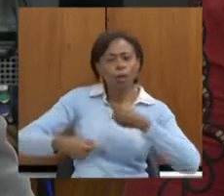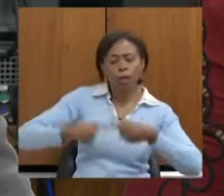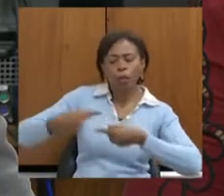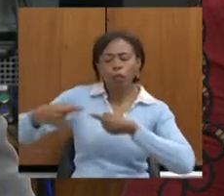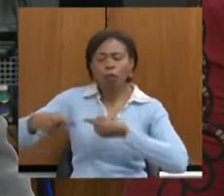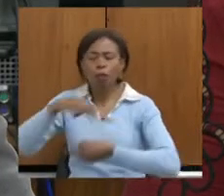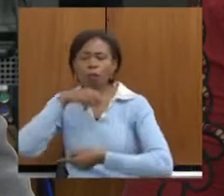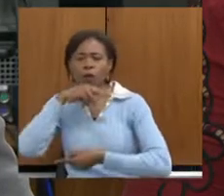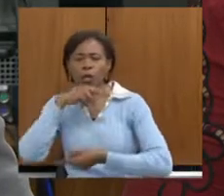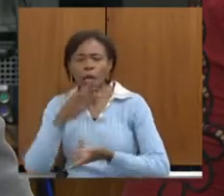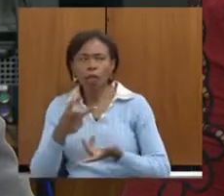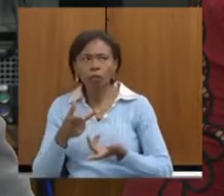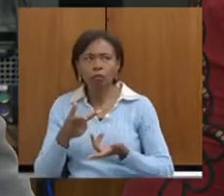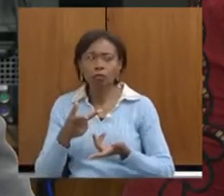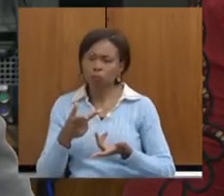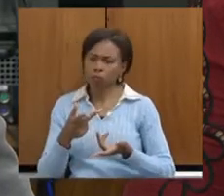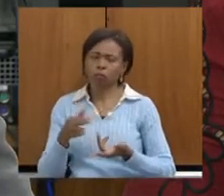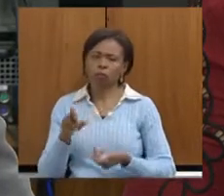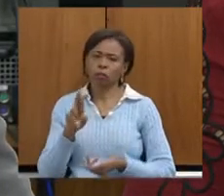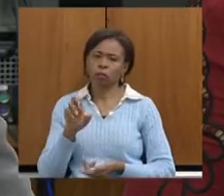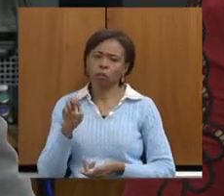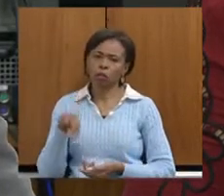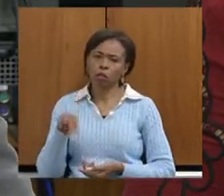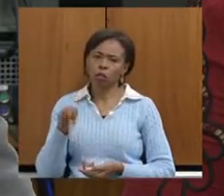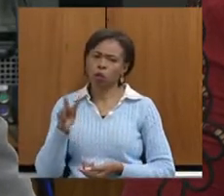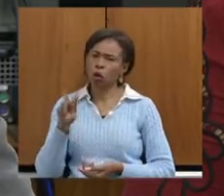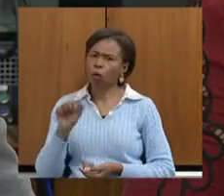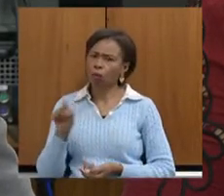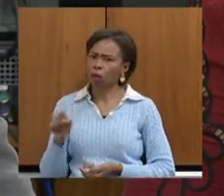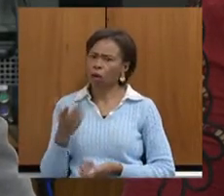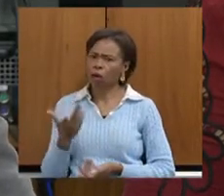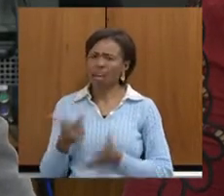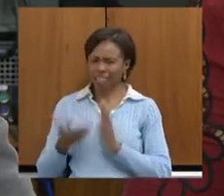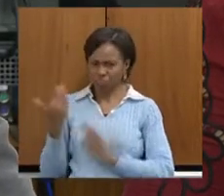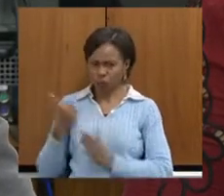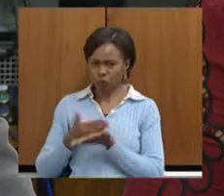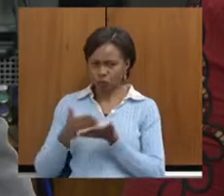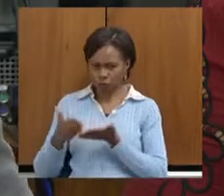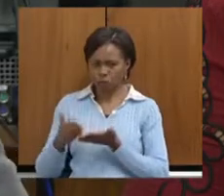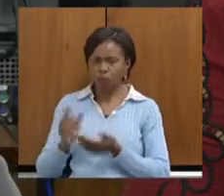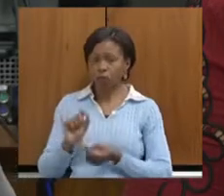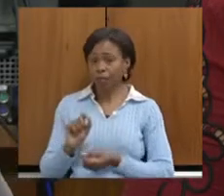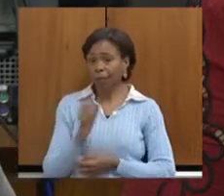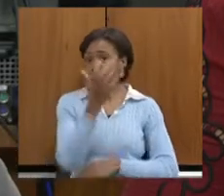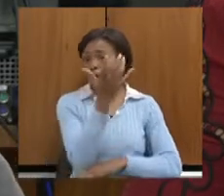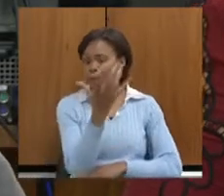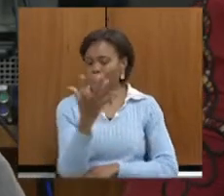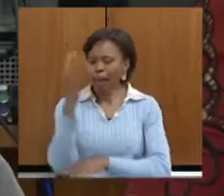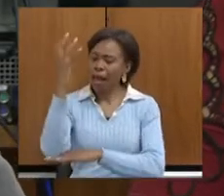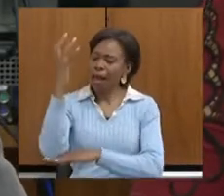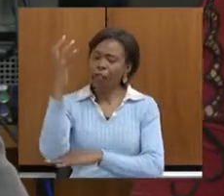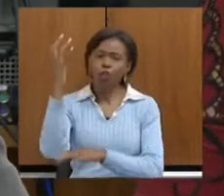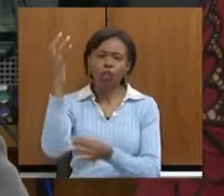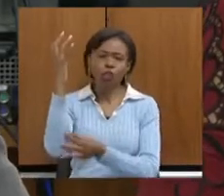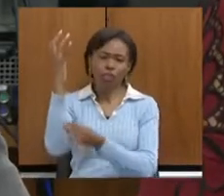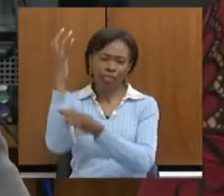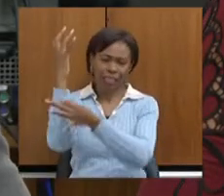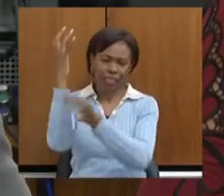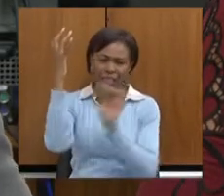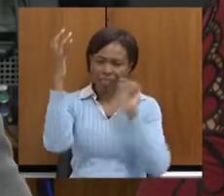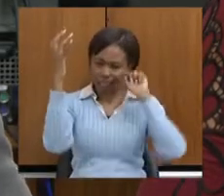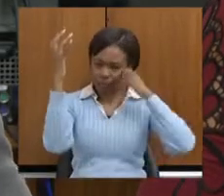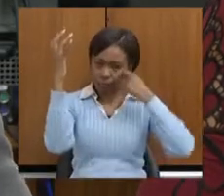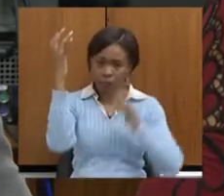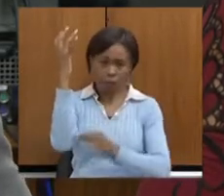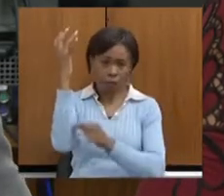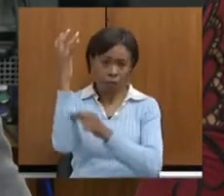Quando você vai ver isso na matriz da né nova no começo um pé de jabuticaba dela né Mônica Era o